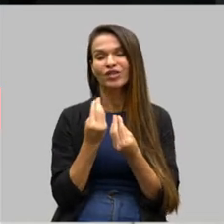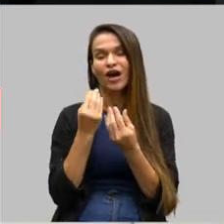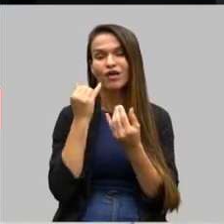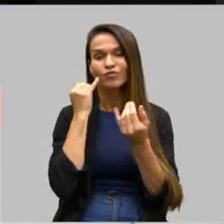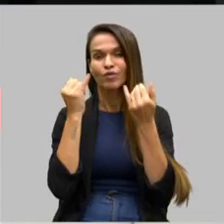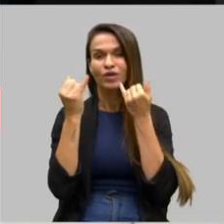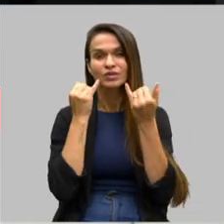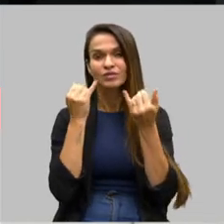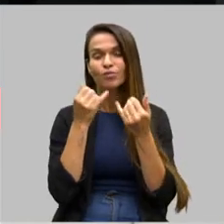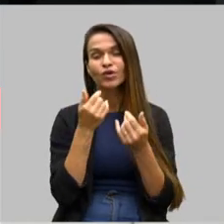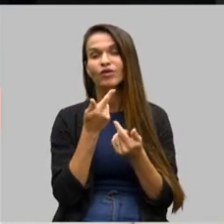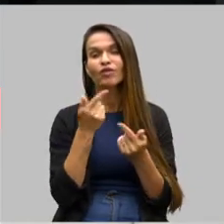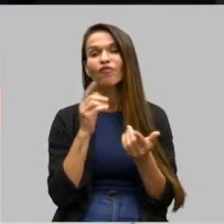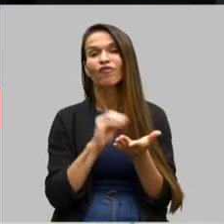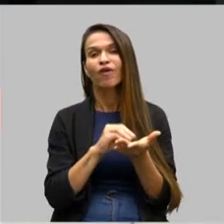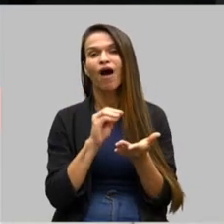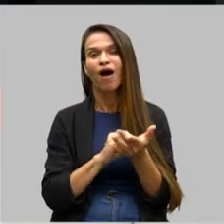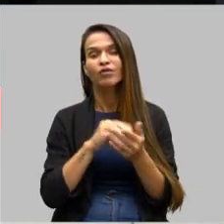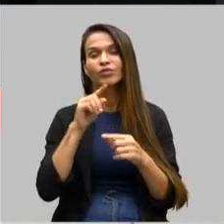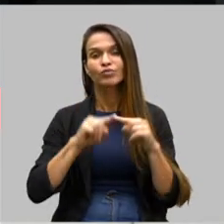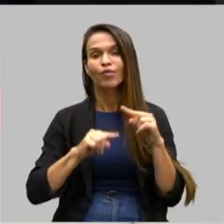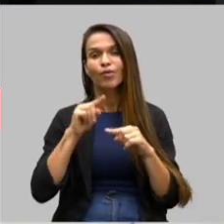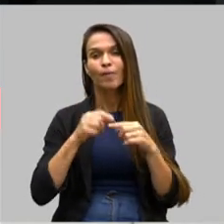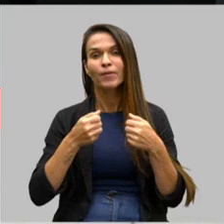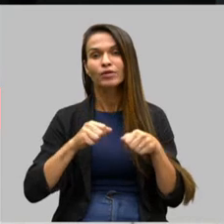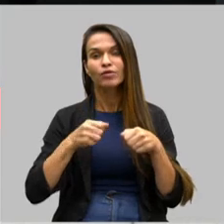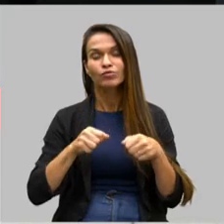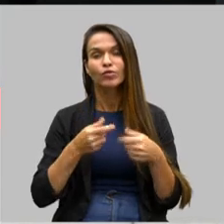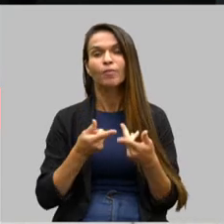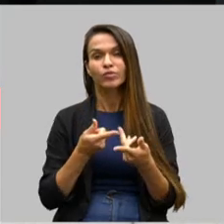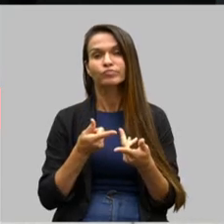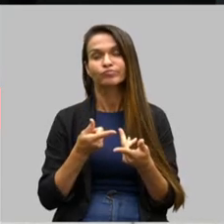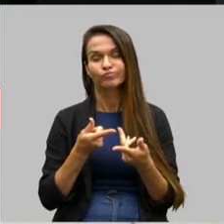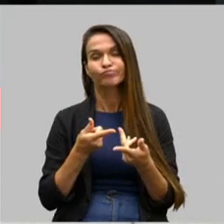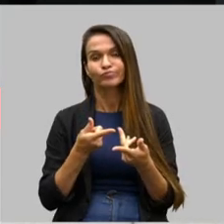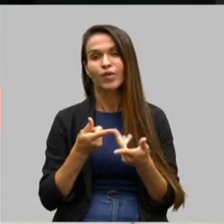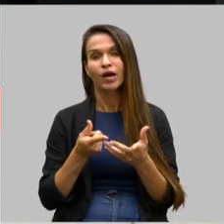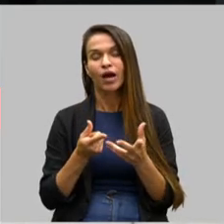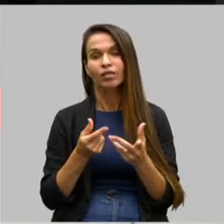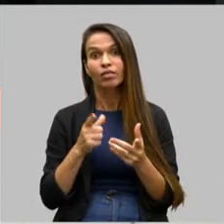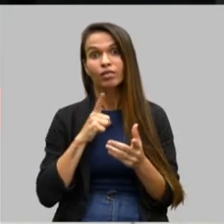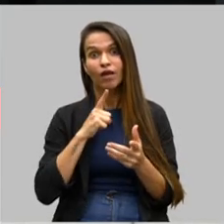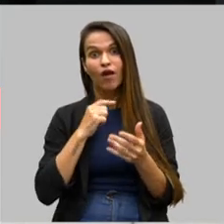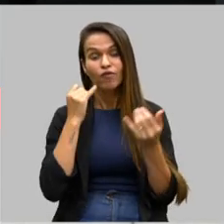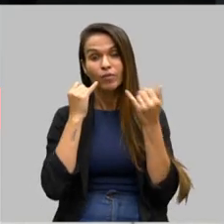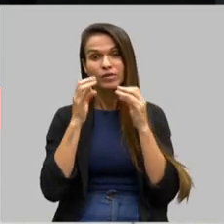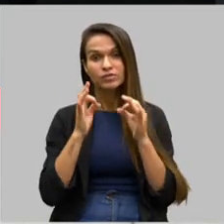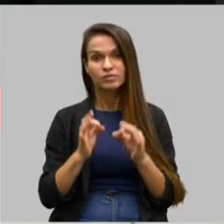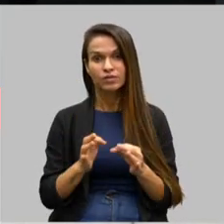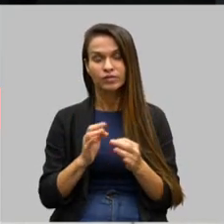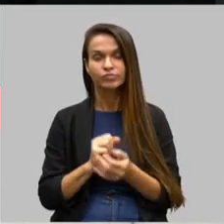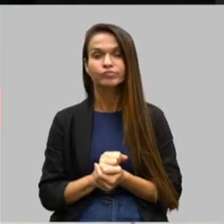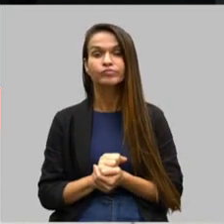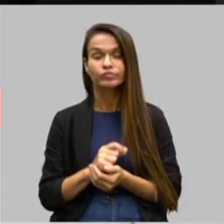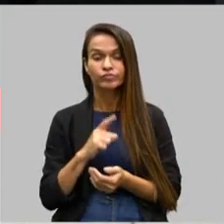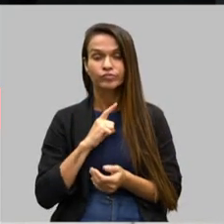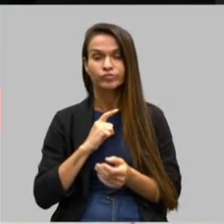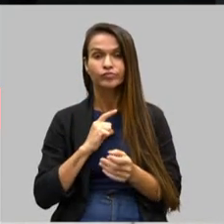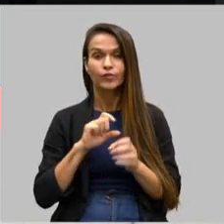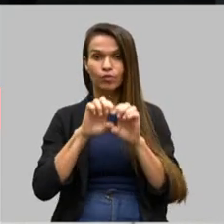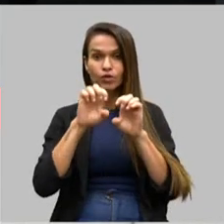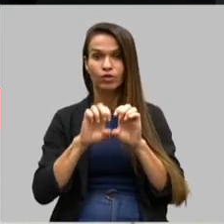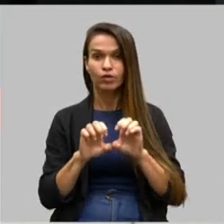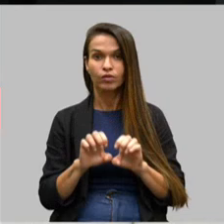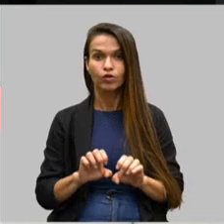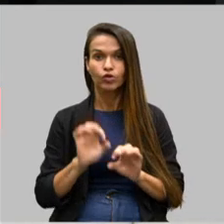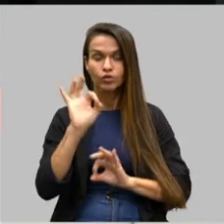os equipamentos necessários para gerar os produtos. E existe uma estrutura organizacional no